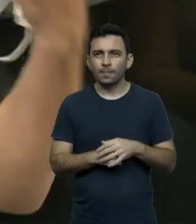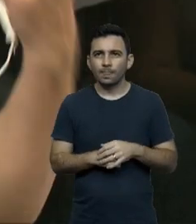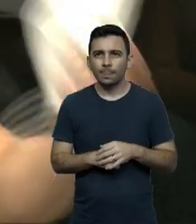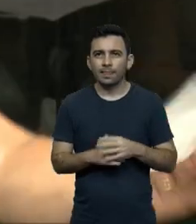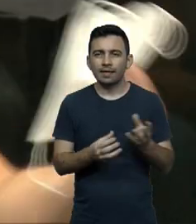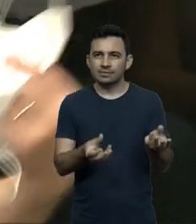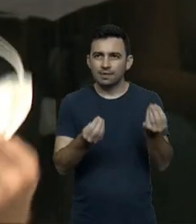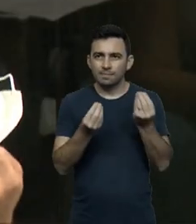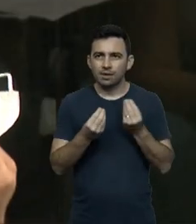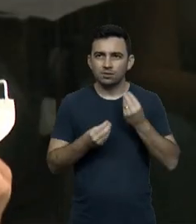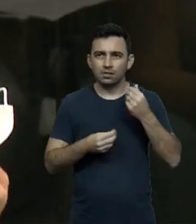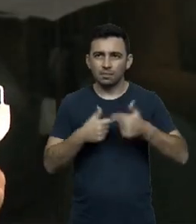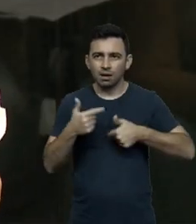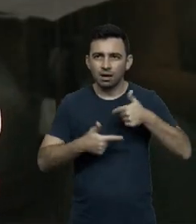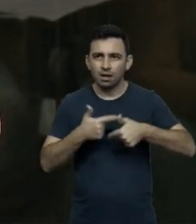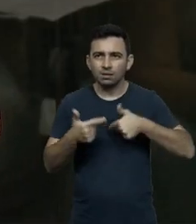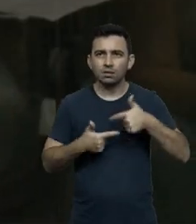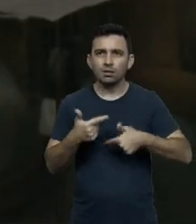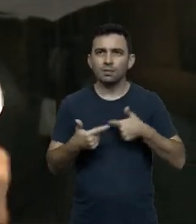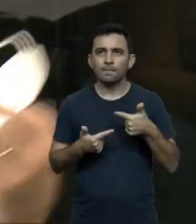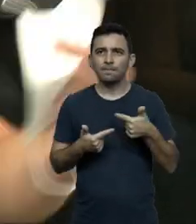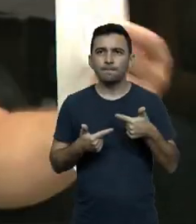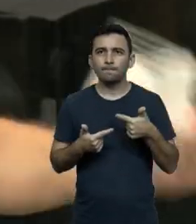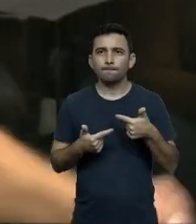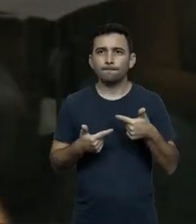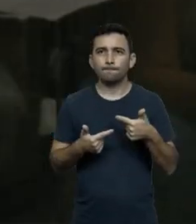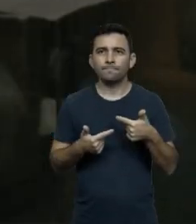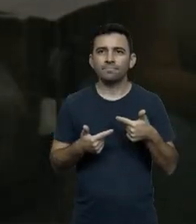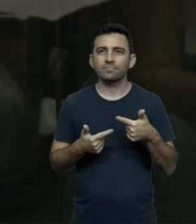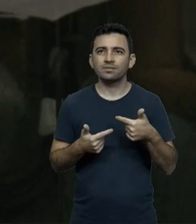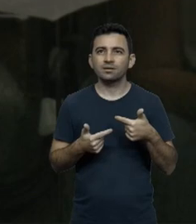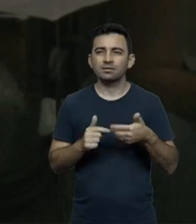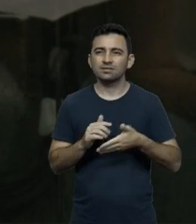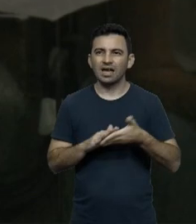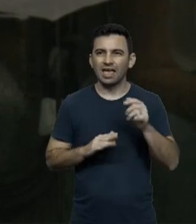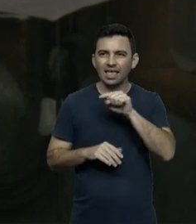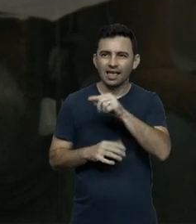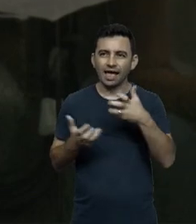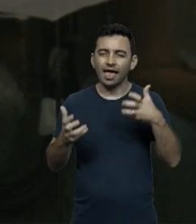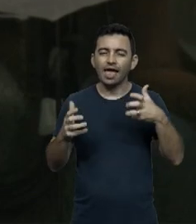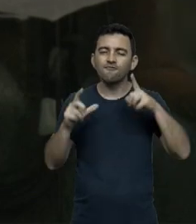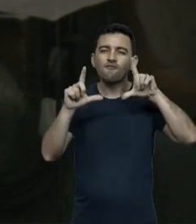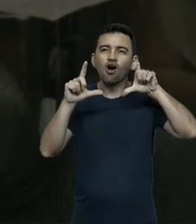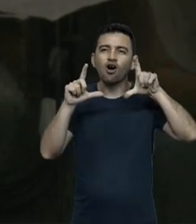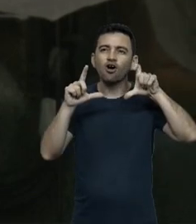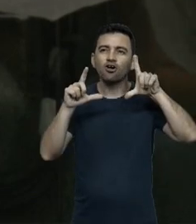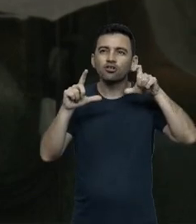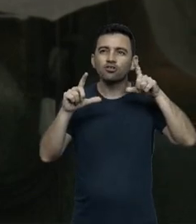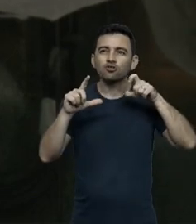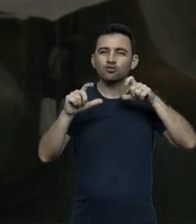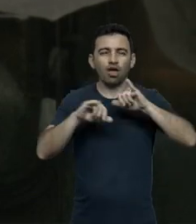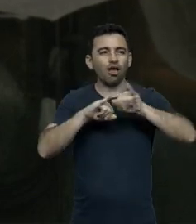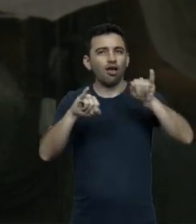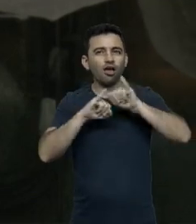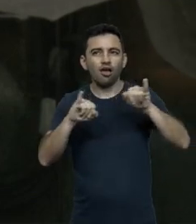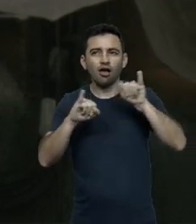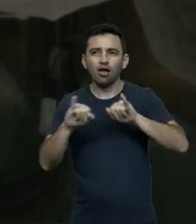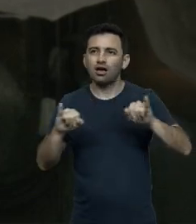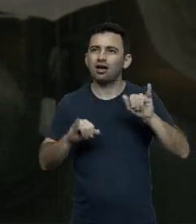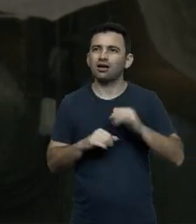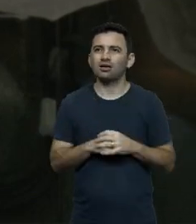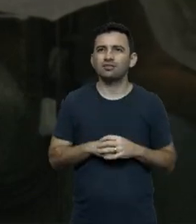instrumento de trabalho dele e para sair uma foto para campanha eleitoral